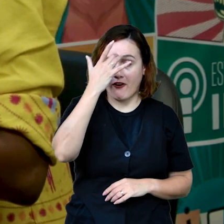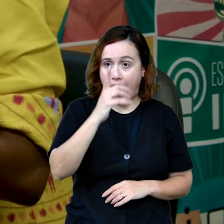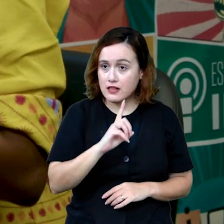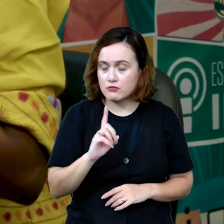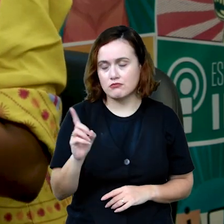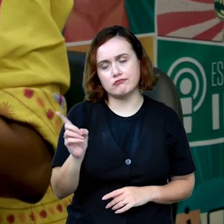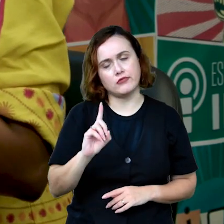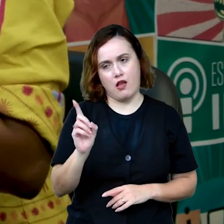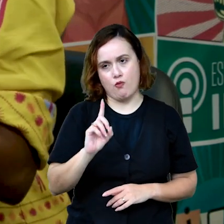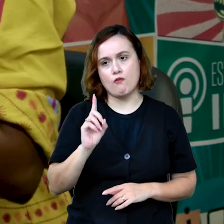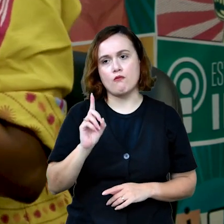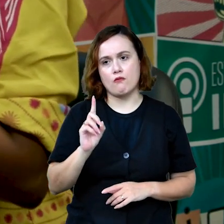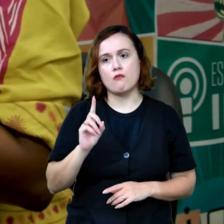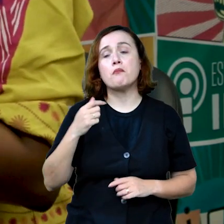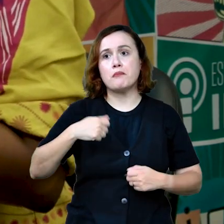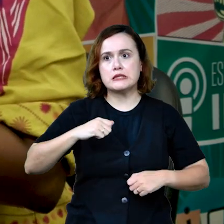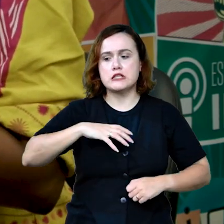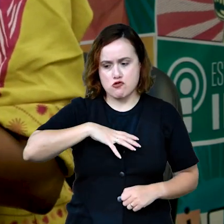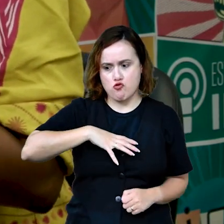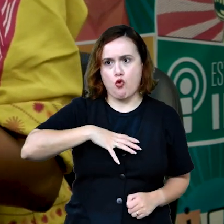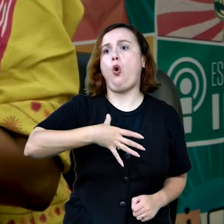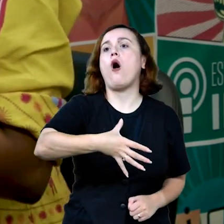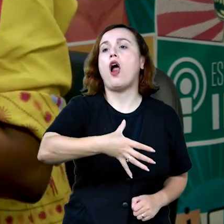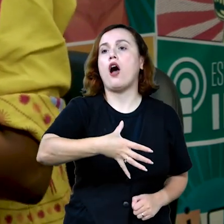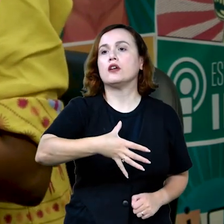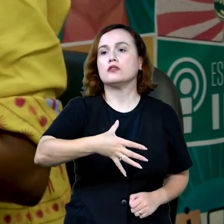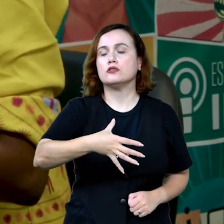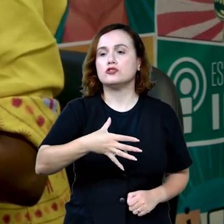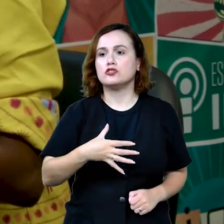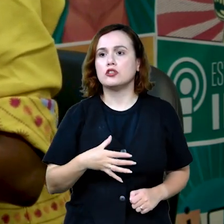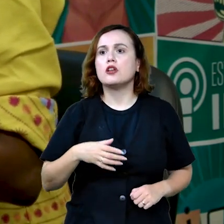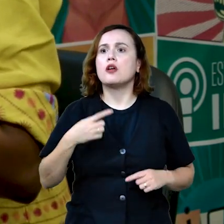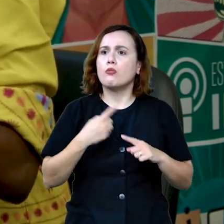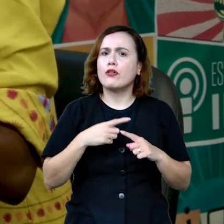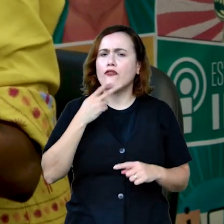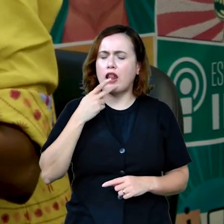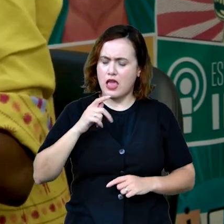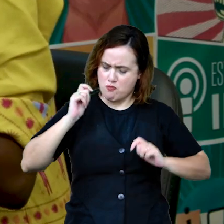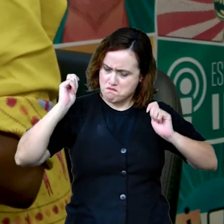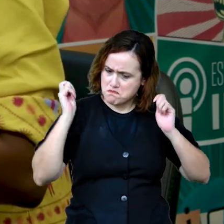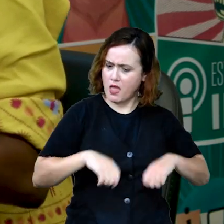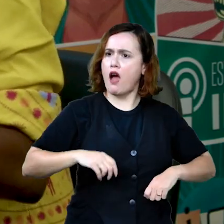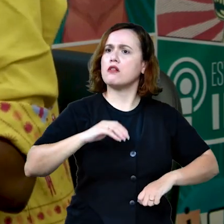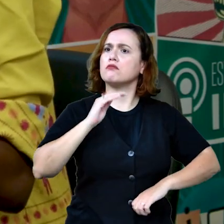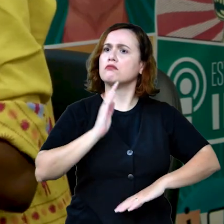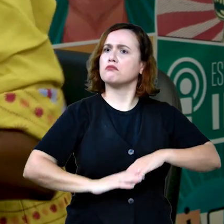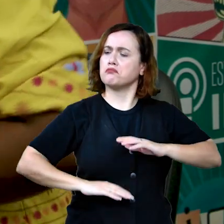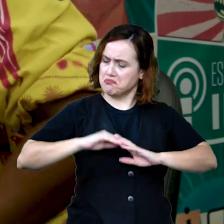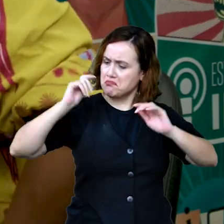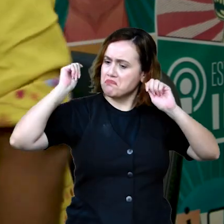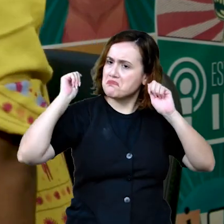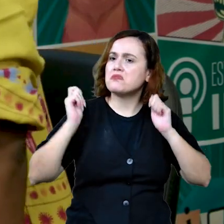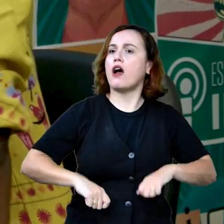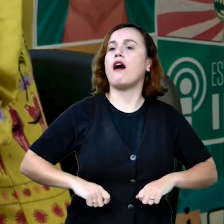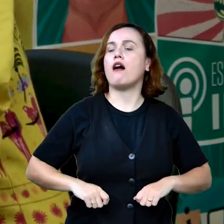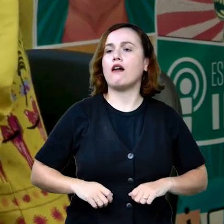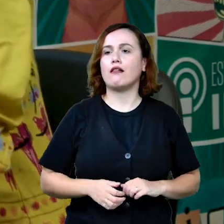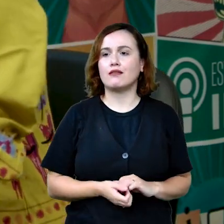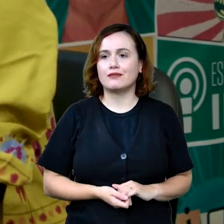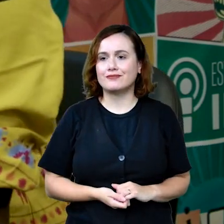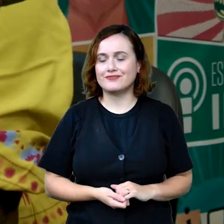mente, assim. A gente tem que ter essa autoestima de dizer assim, cara, eu vou dar conta. Apesar de tudo, eu vou dar conta, porque a gente sempre dá, né?